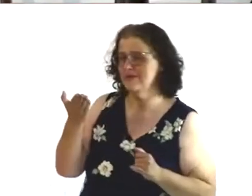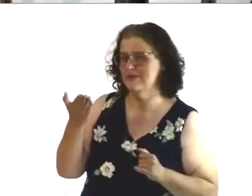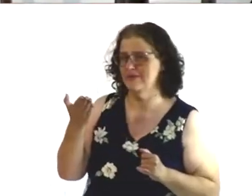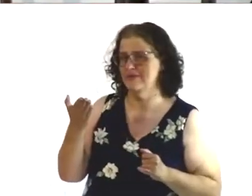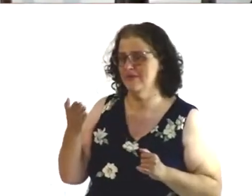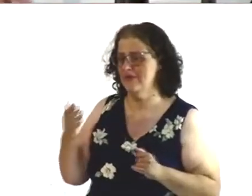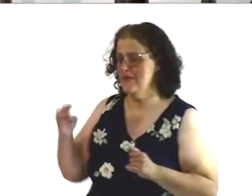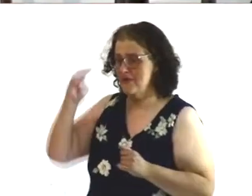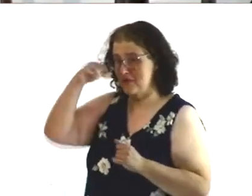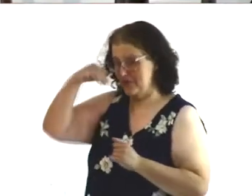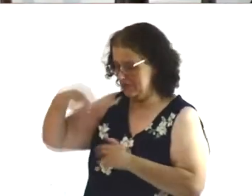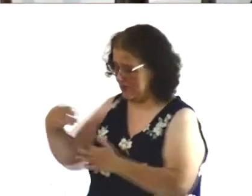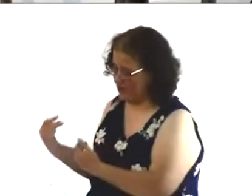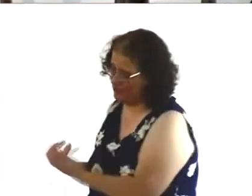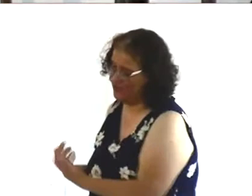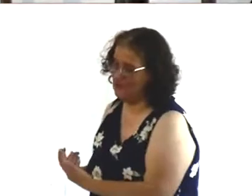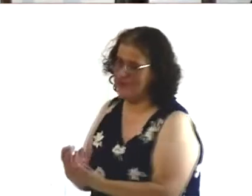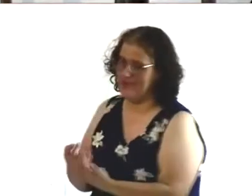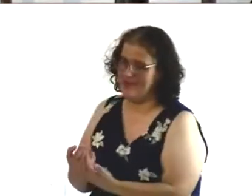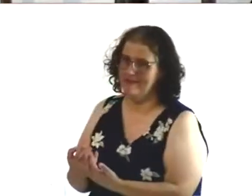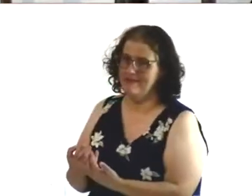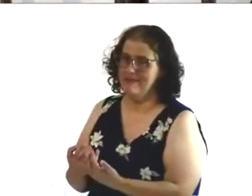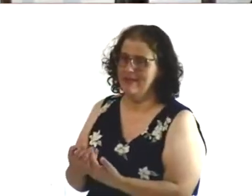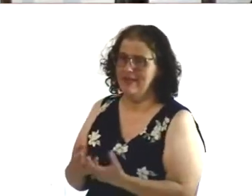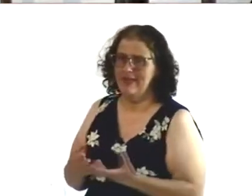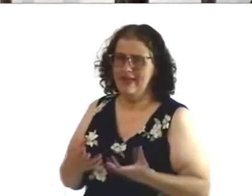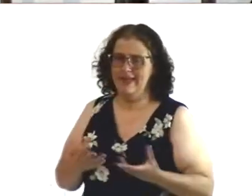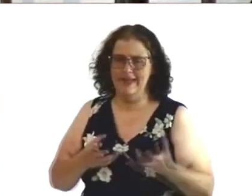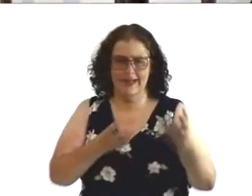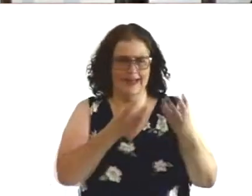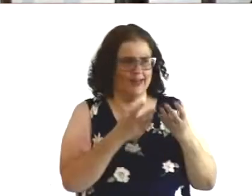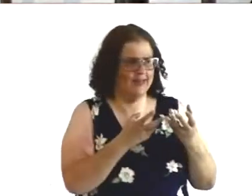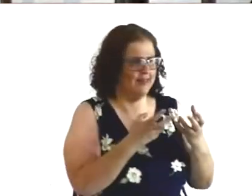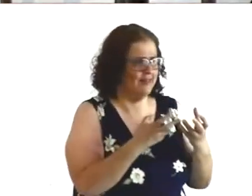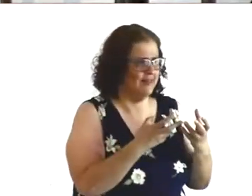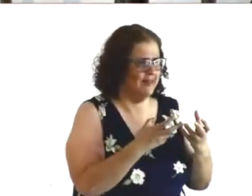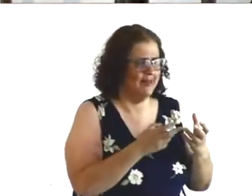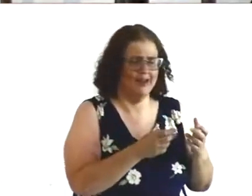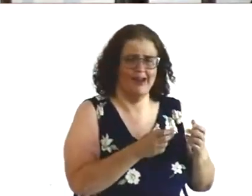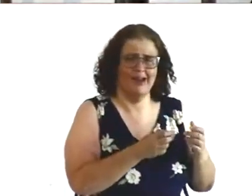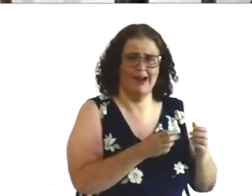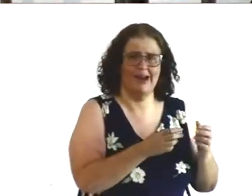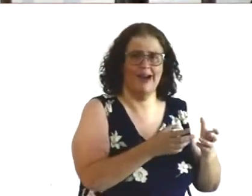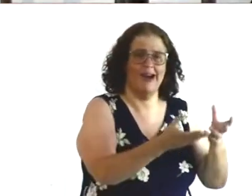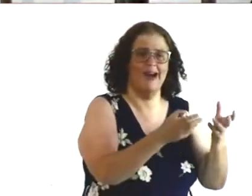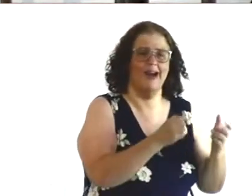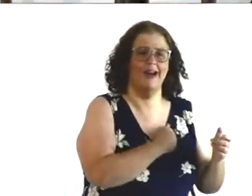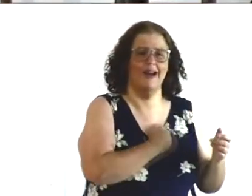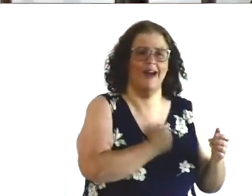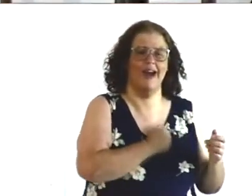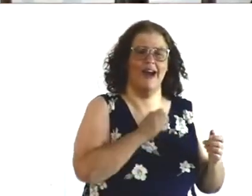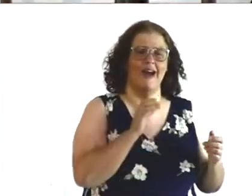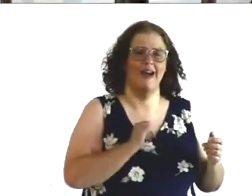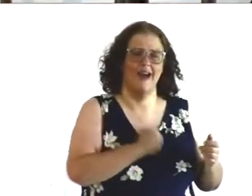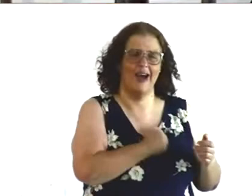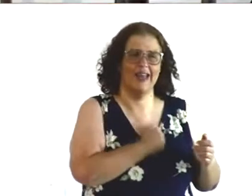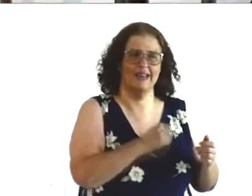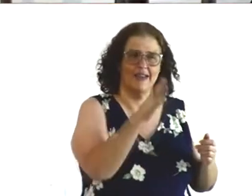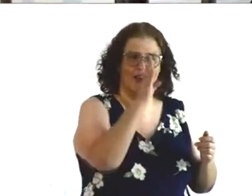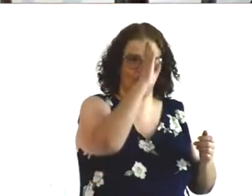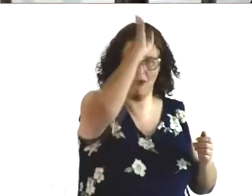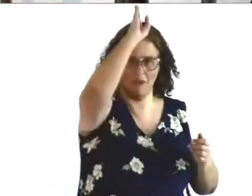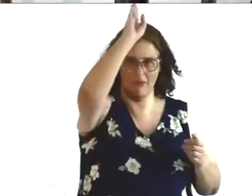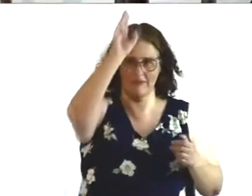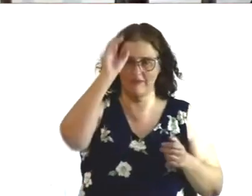e quando ele foi ficando mais velho, pior ficou. Bem pior. A história vai contar, logo depois, quando ele